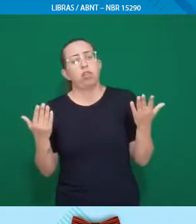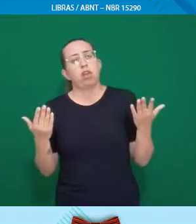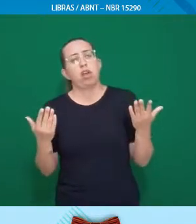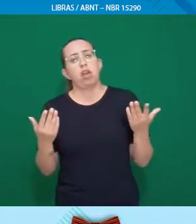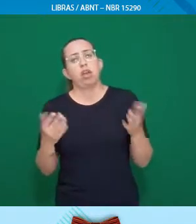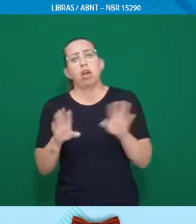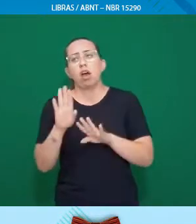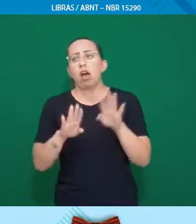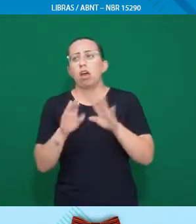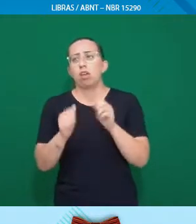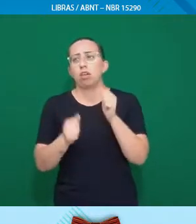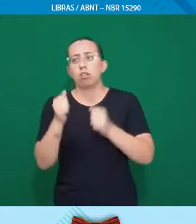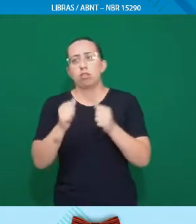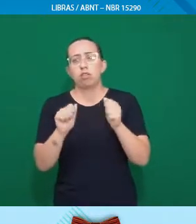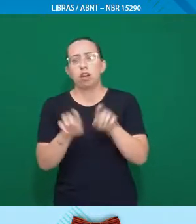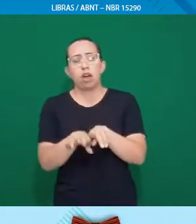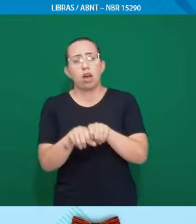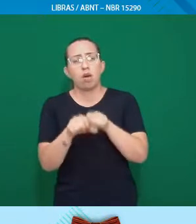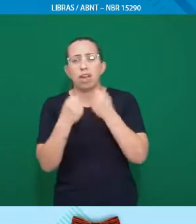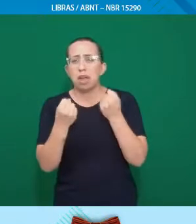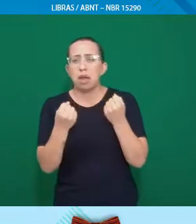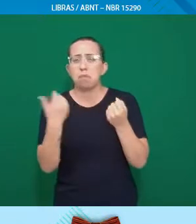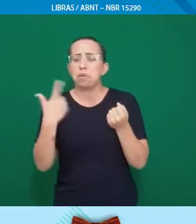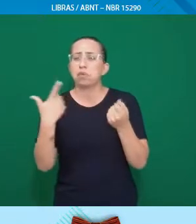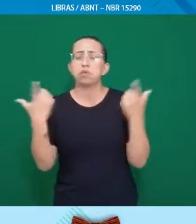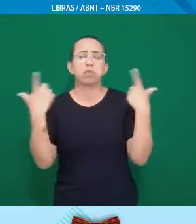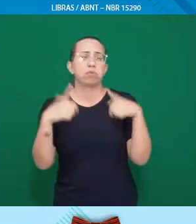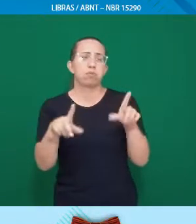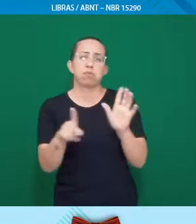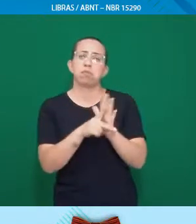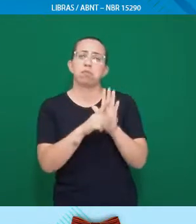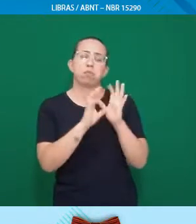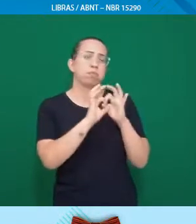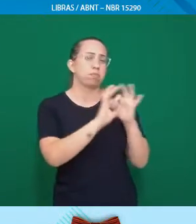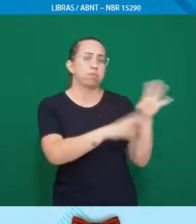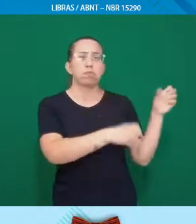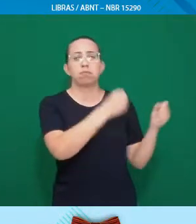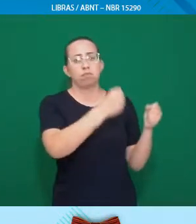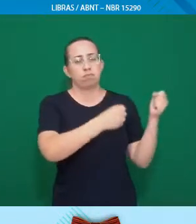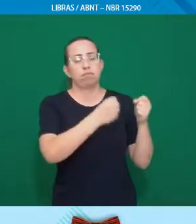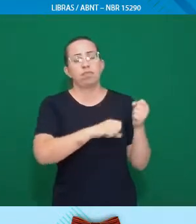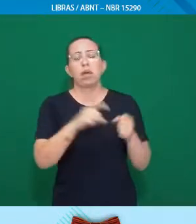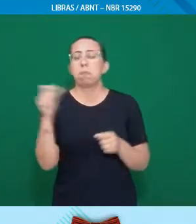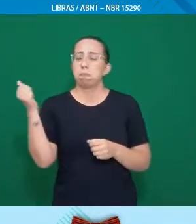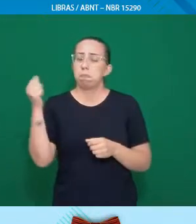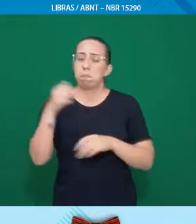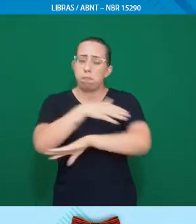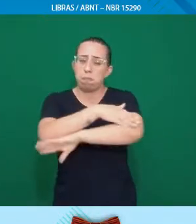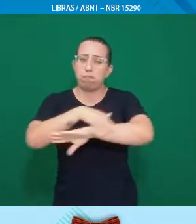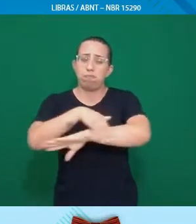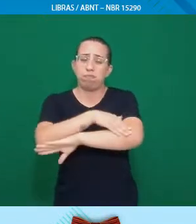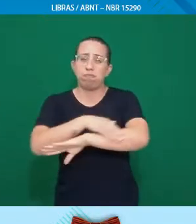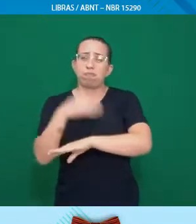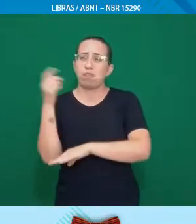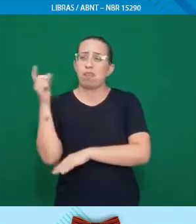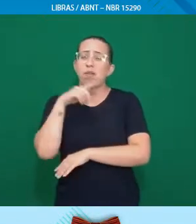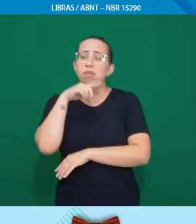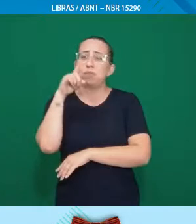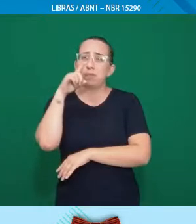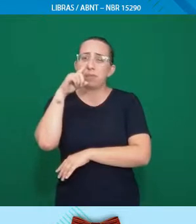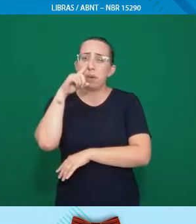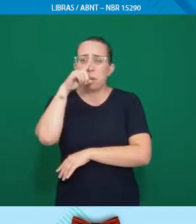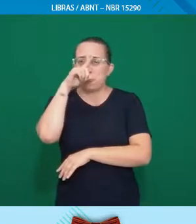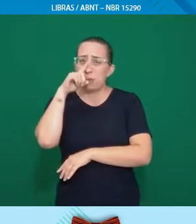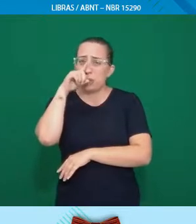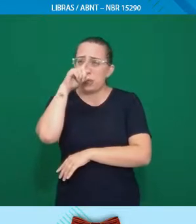para uma pessoa um carro estraga a pessoa não tem nenhum de sinalizar encostar o veículo tem um risco muito grande para da mochila aí teve essa